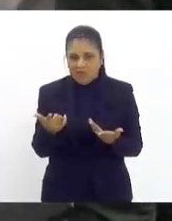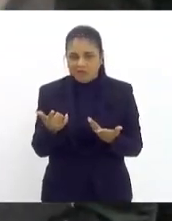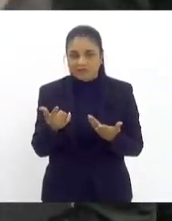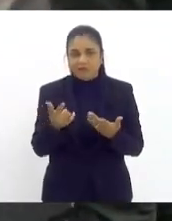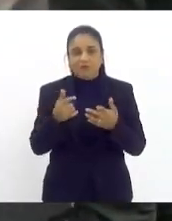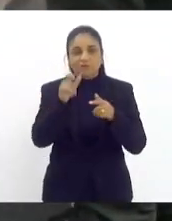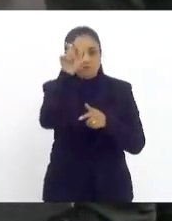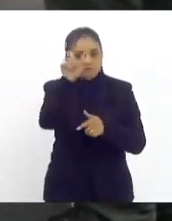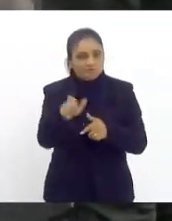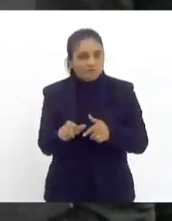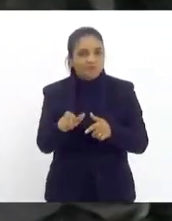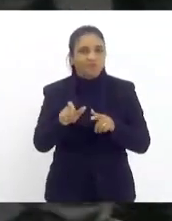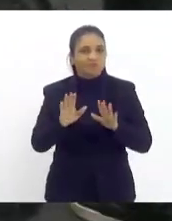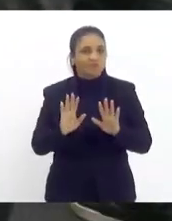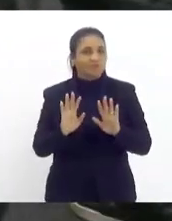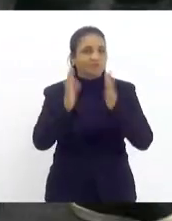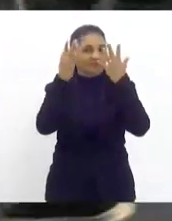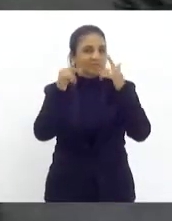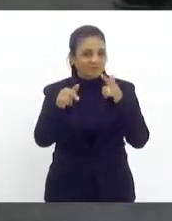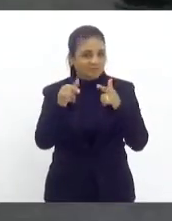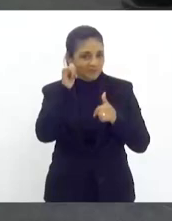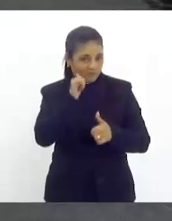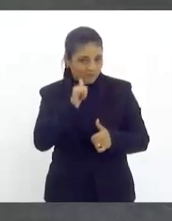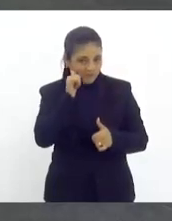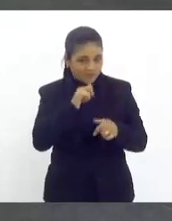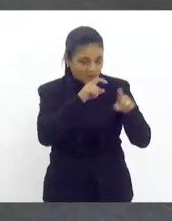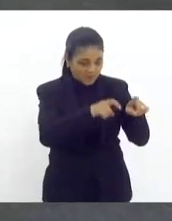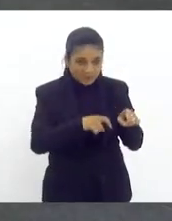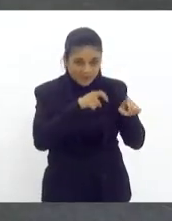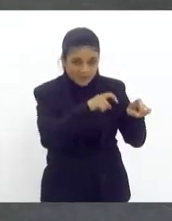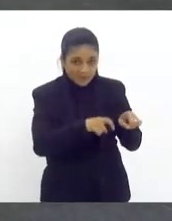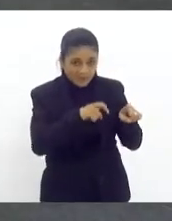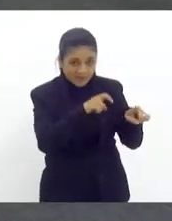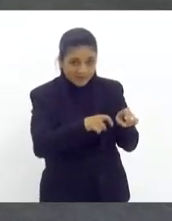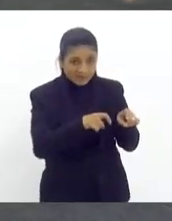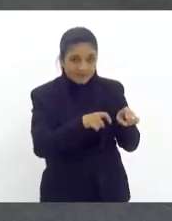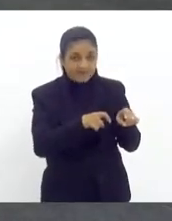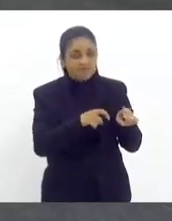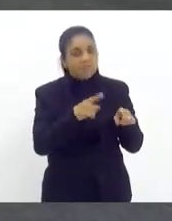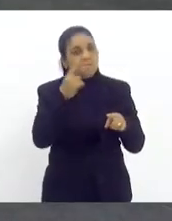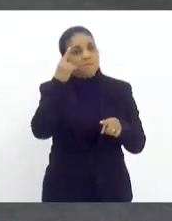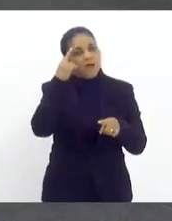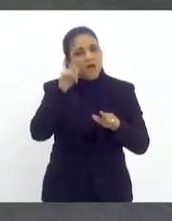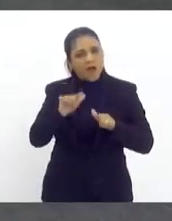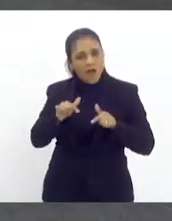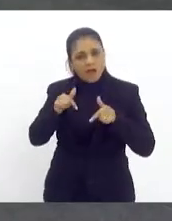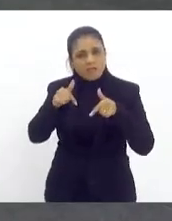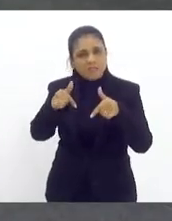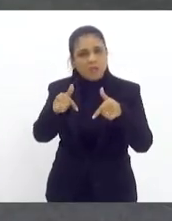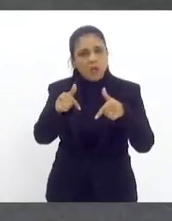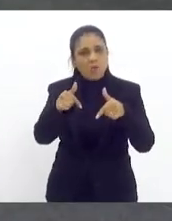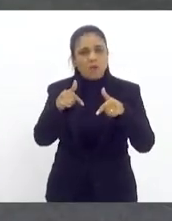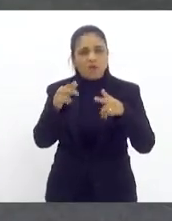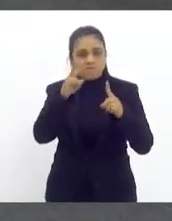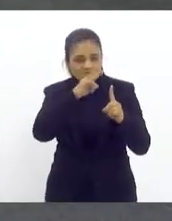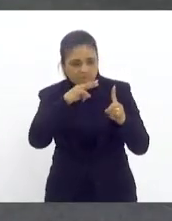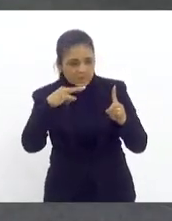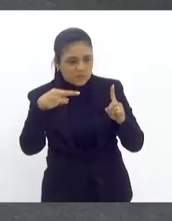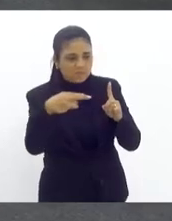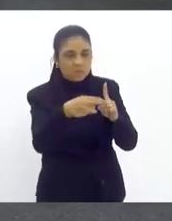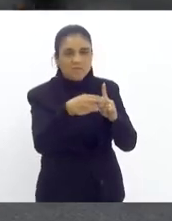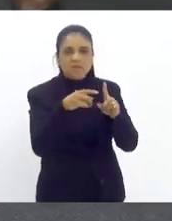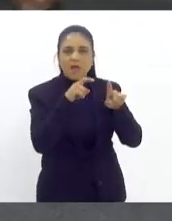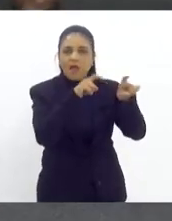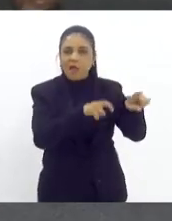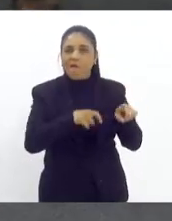da mulher camponesa a gente também pode pensar em ações para dar visibilidade a essa mulher no campo mas